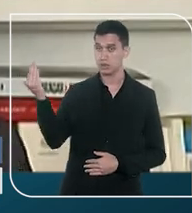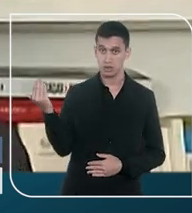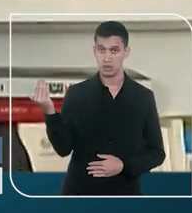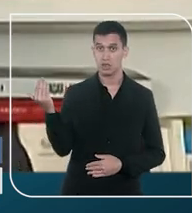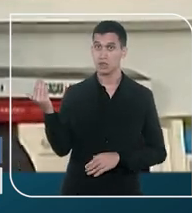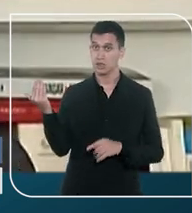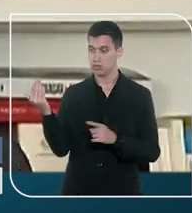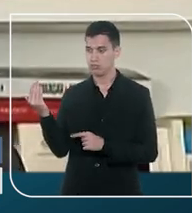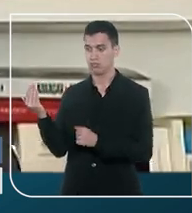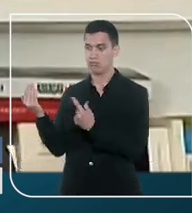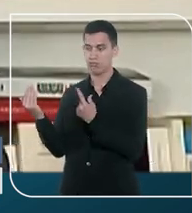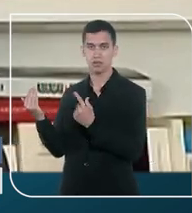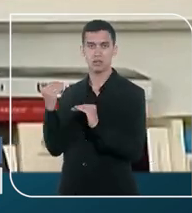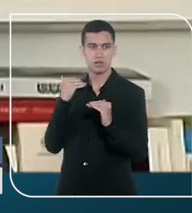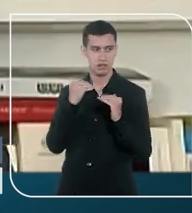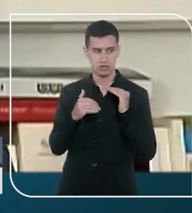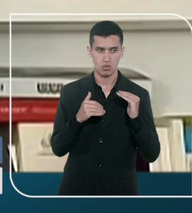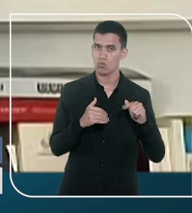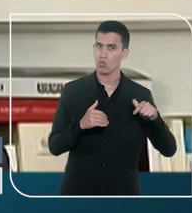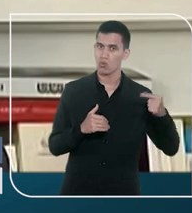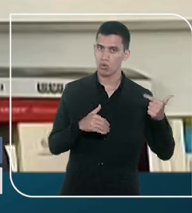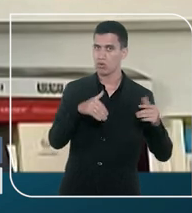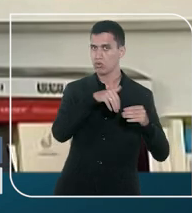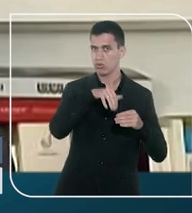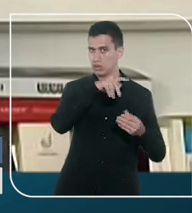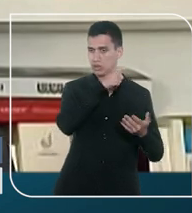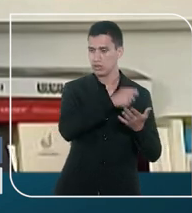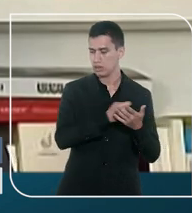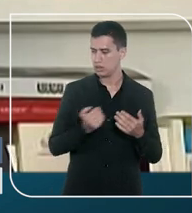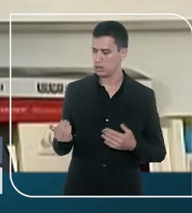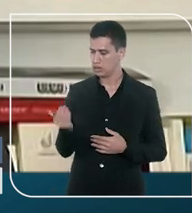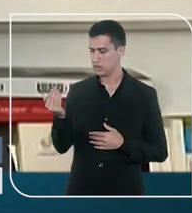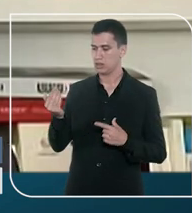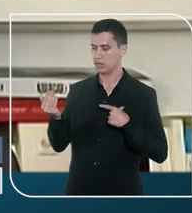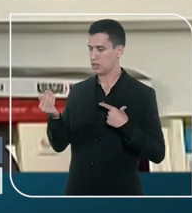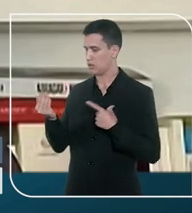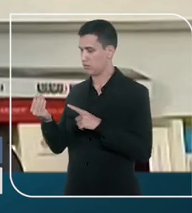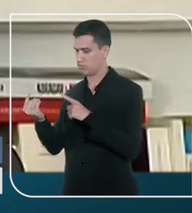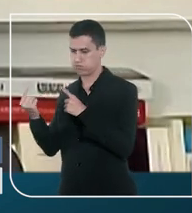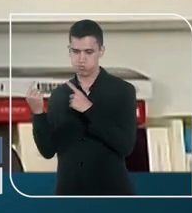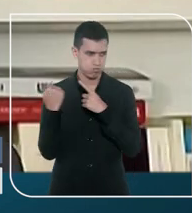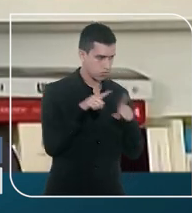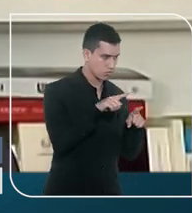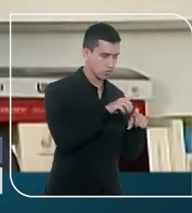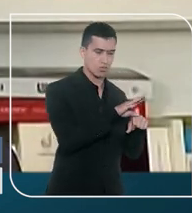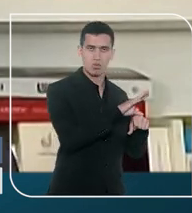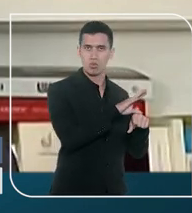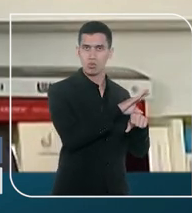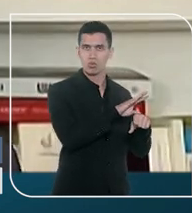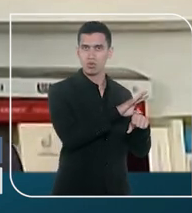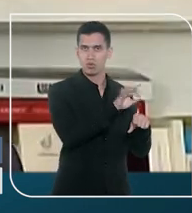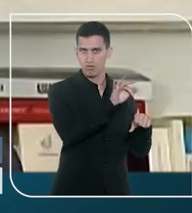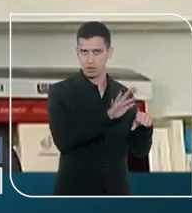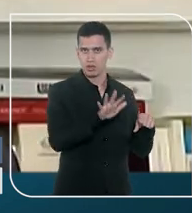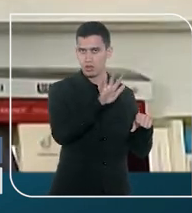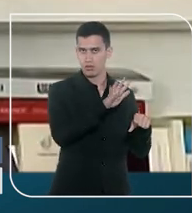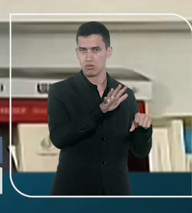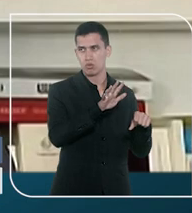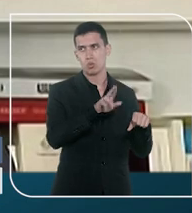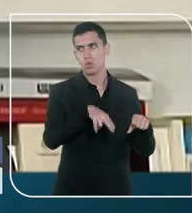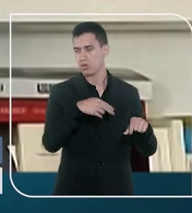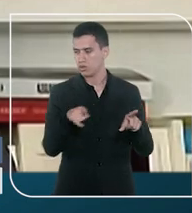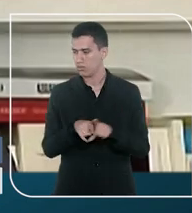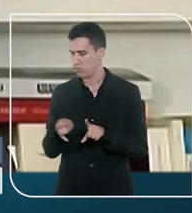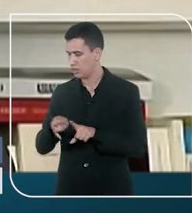de insurgência, se esse acórdão tem alguma ofensa não só à Constituição Federal, como também a uma